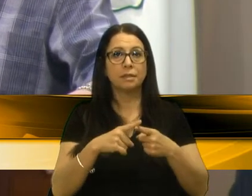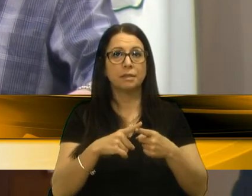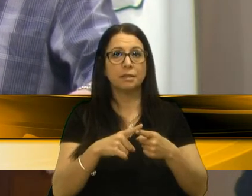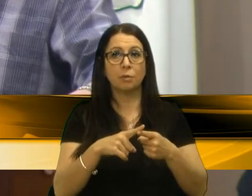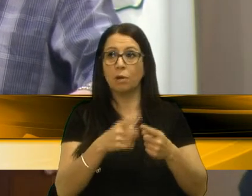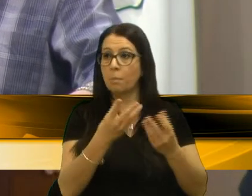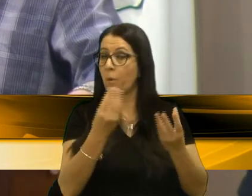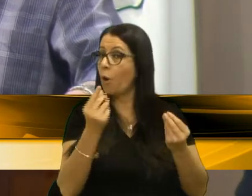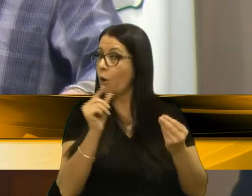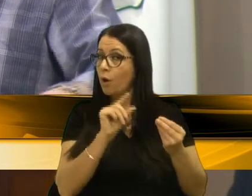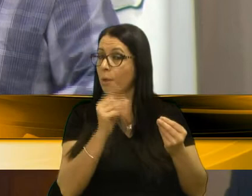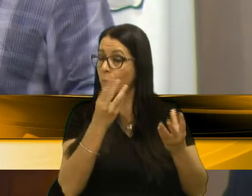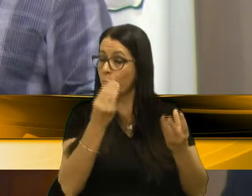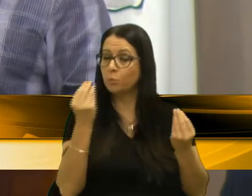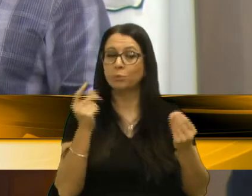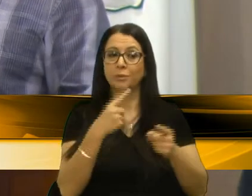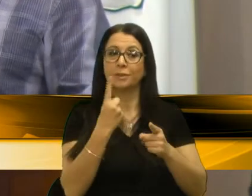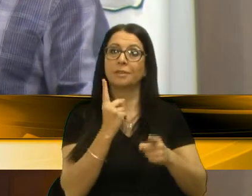poucos.